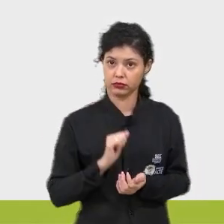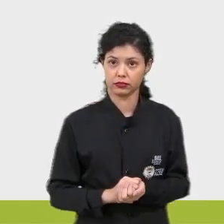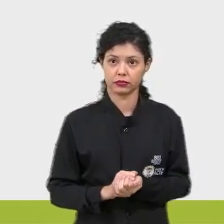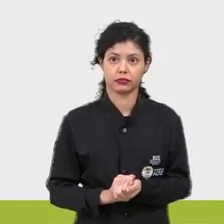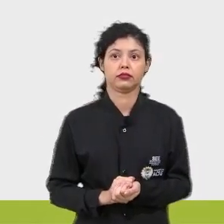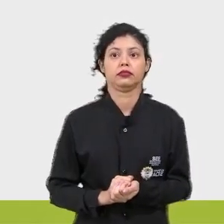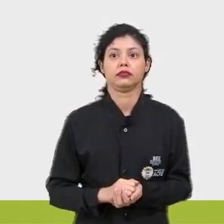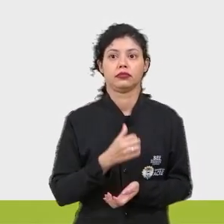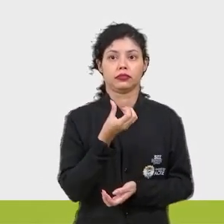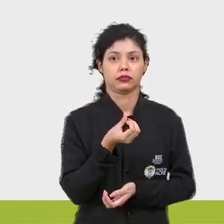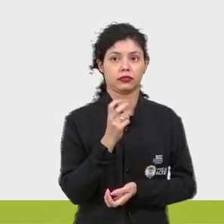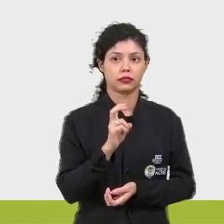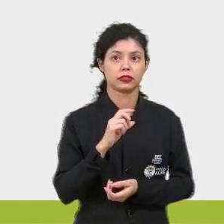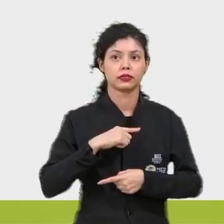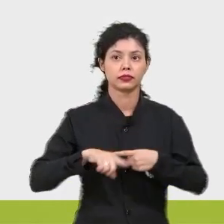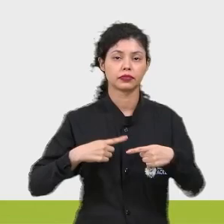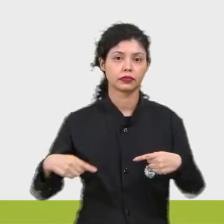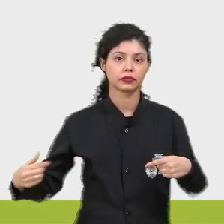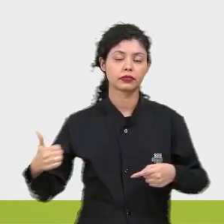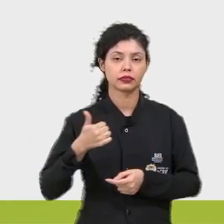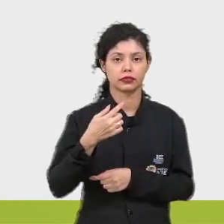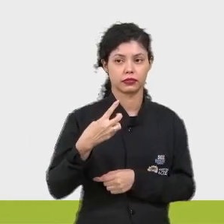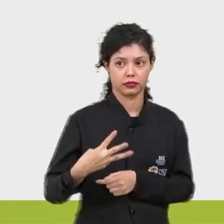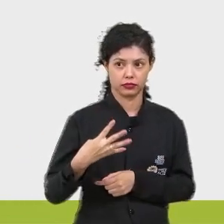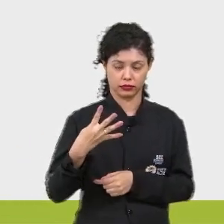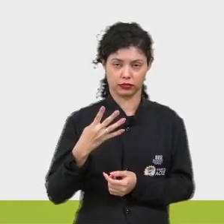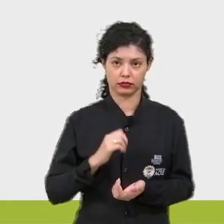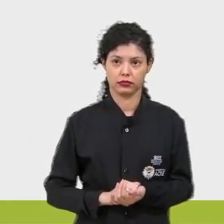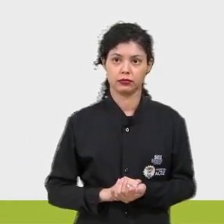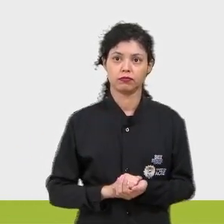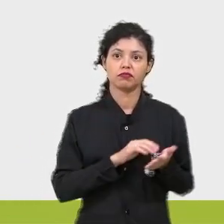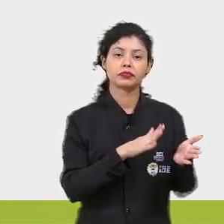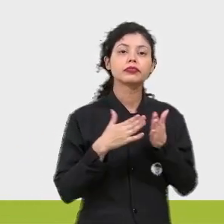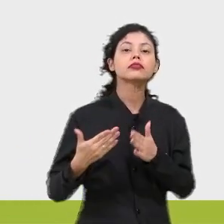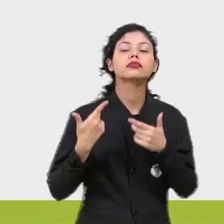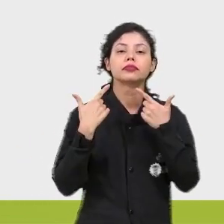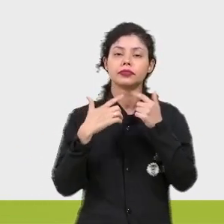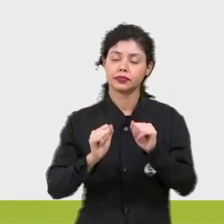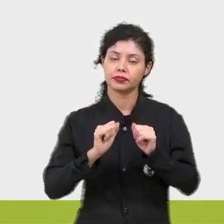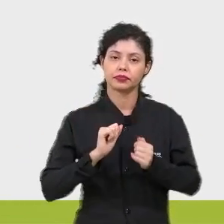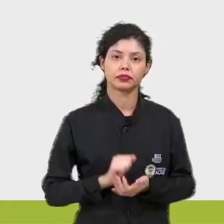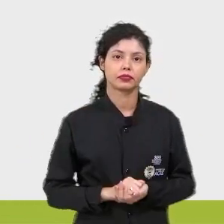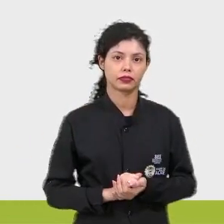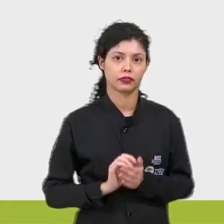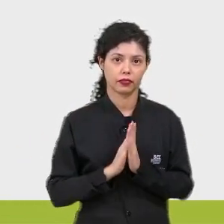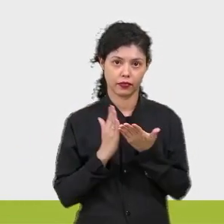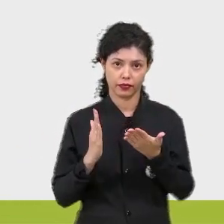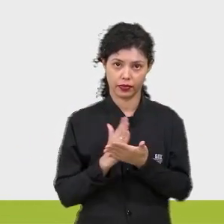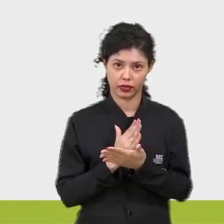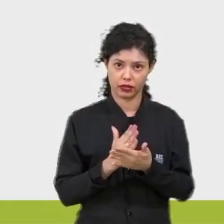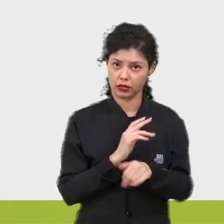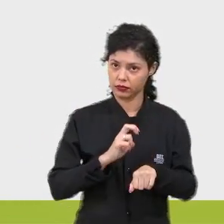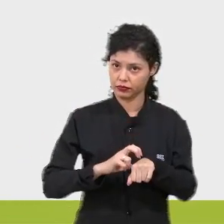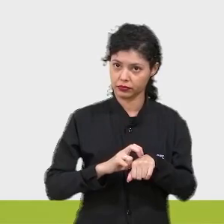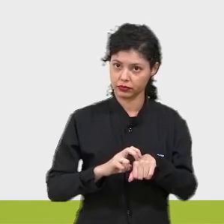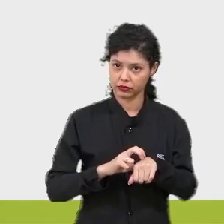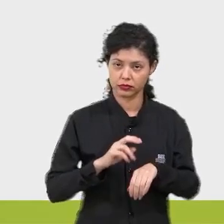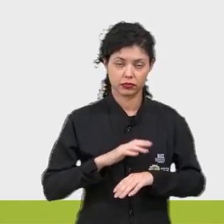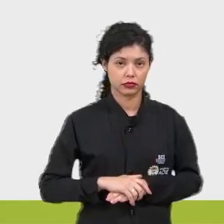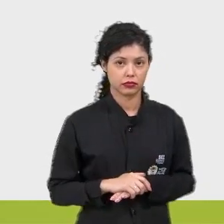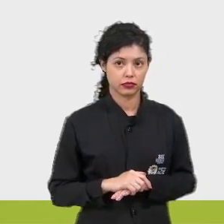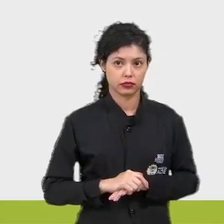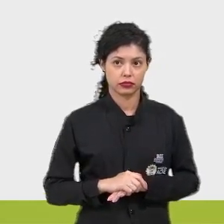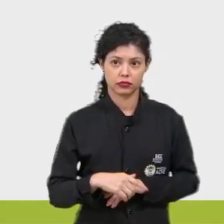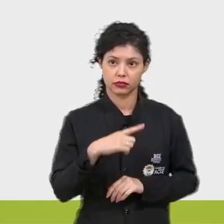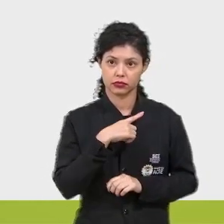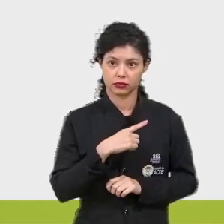questão 65, página 134, é da parte de linguagens, o livrinho verde do Sistema Farias Brito,